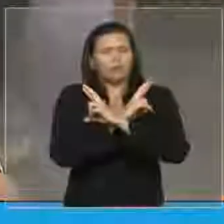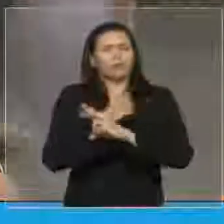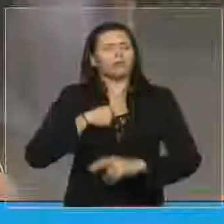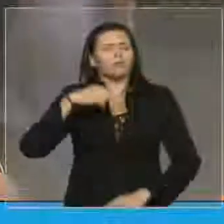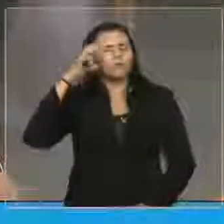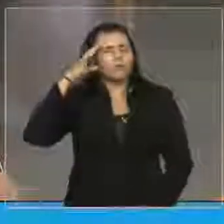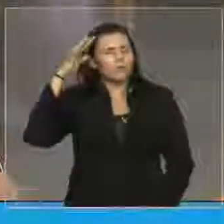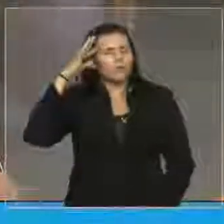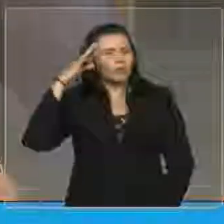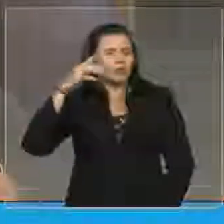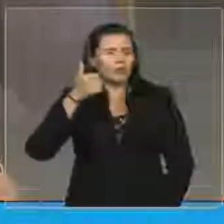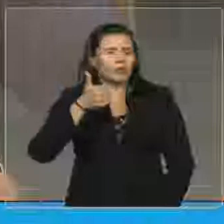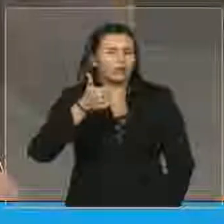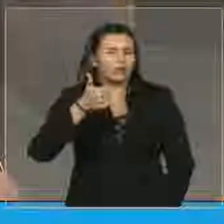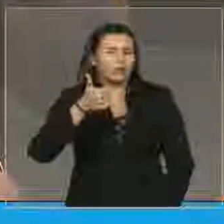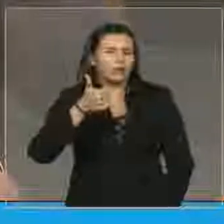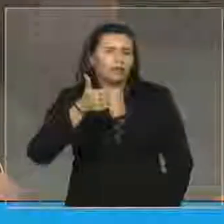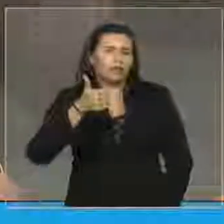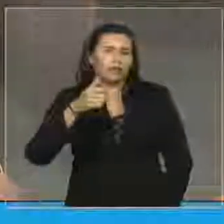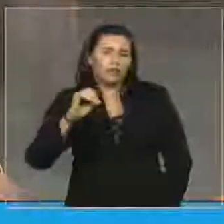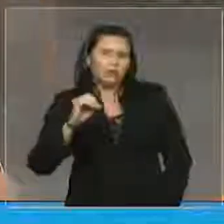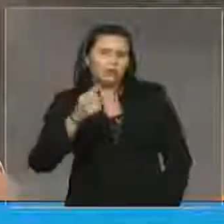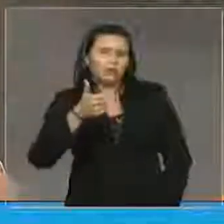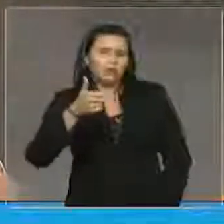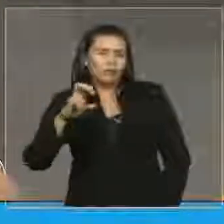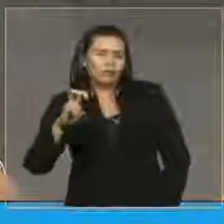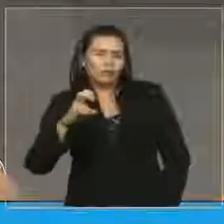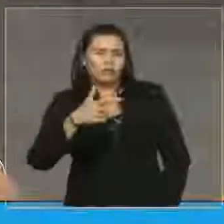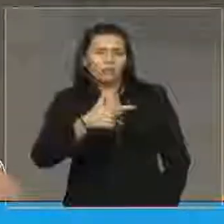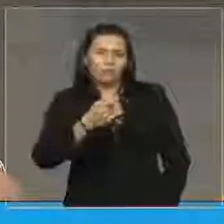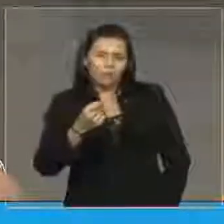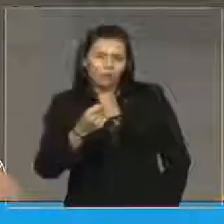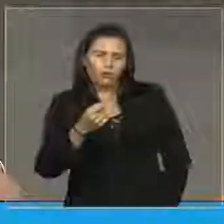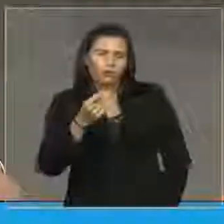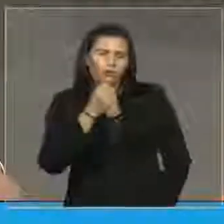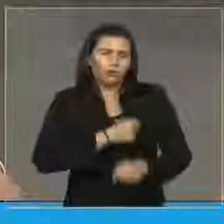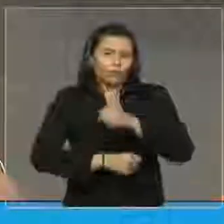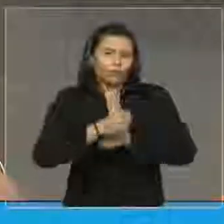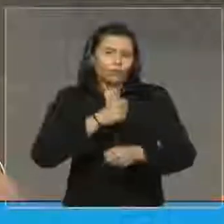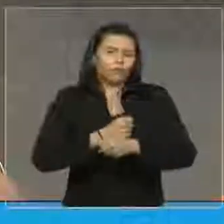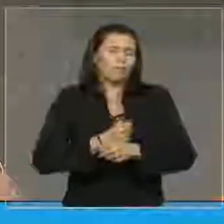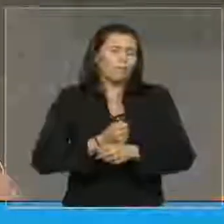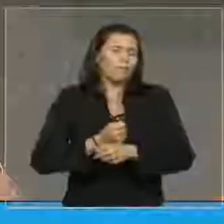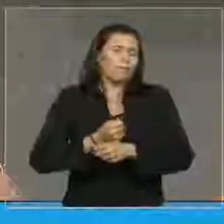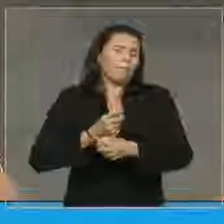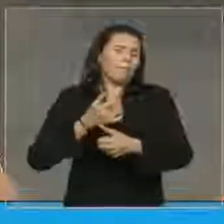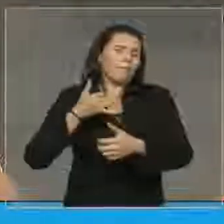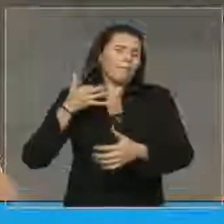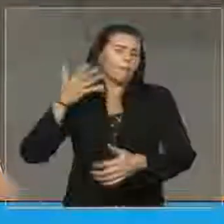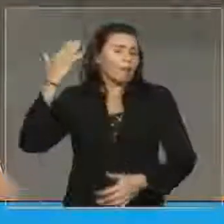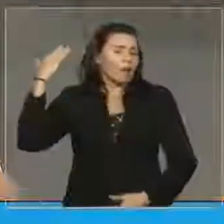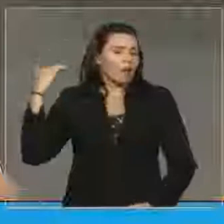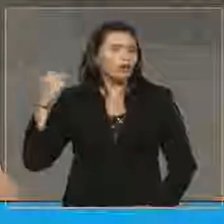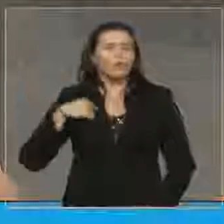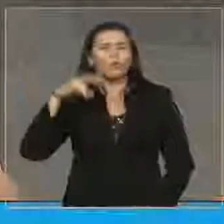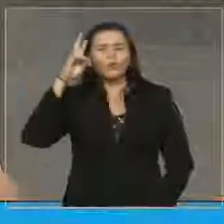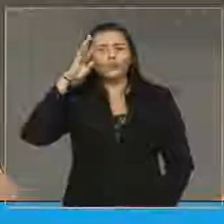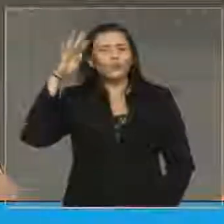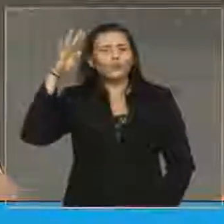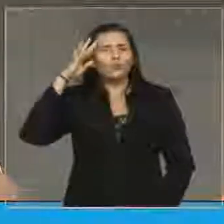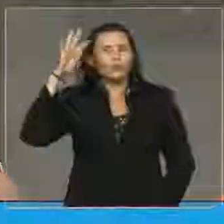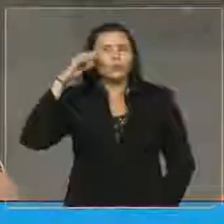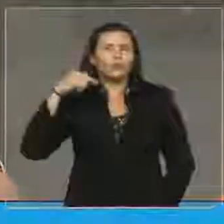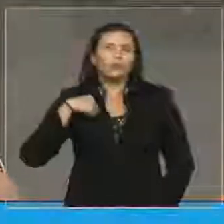anos antes em ser servidor da Receita Federal. Então, conclamo os servidores da Receita Federal